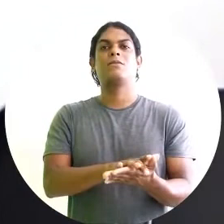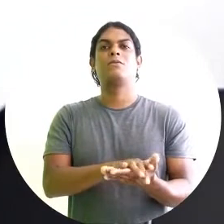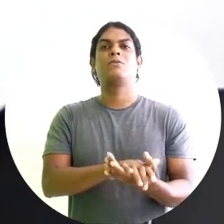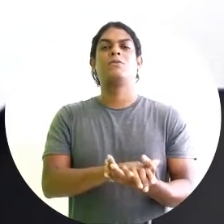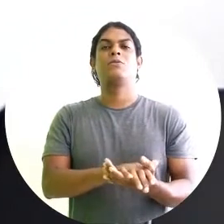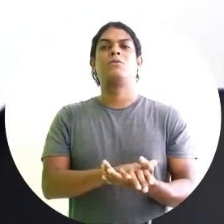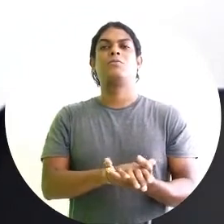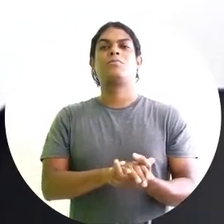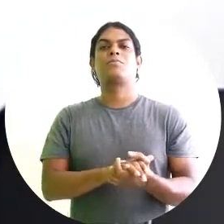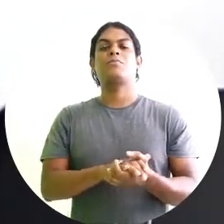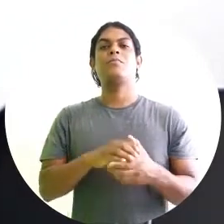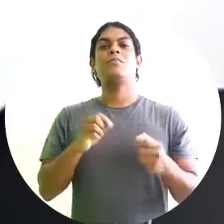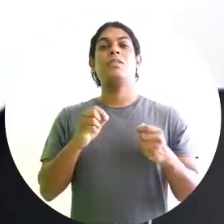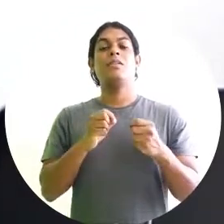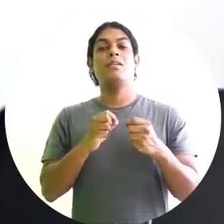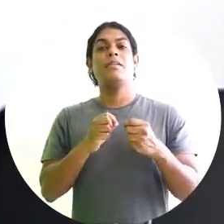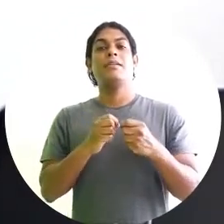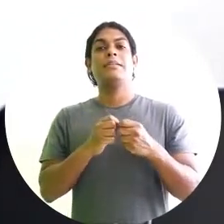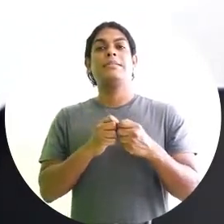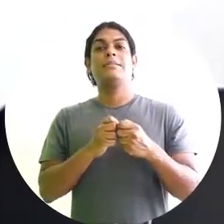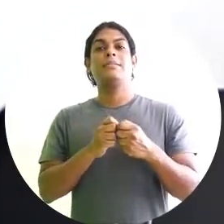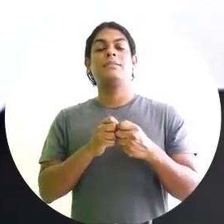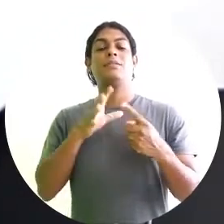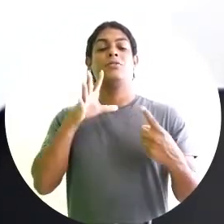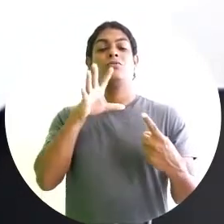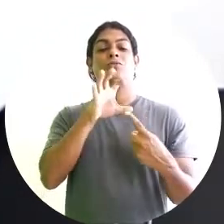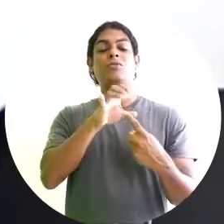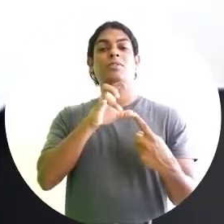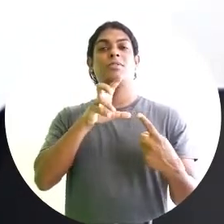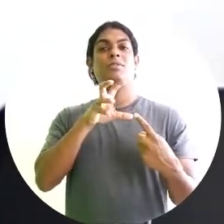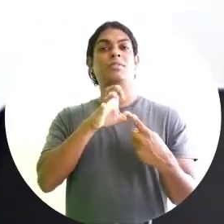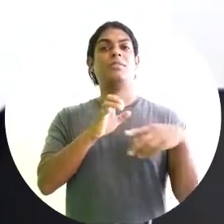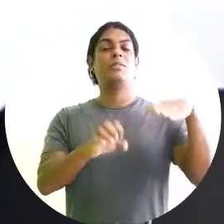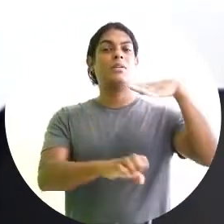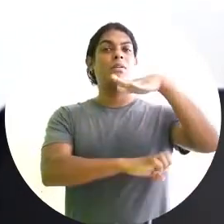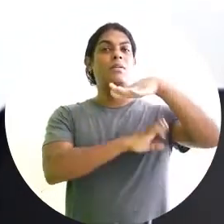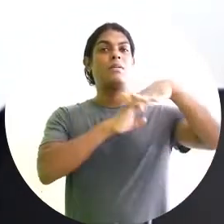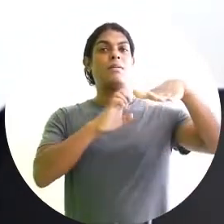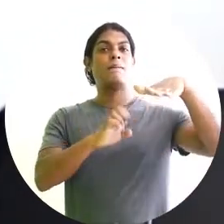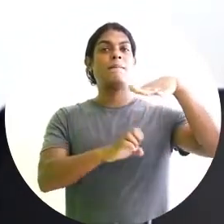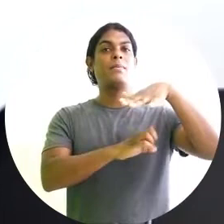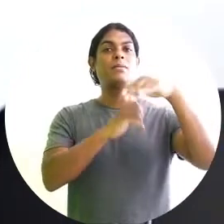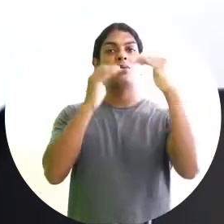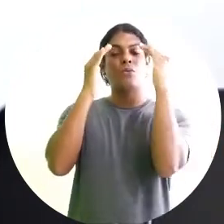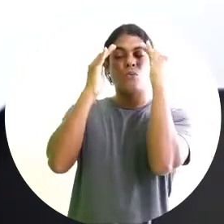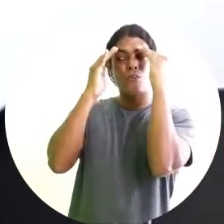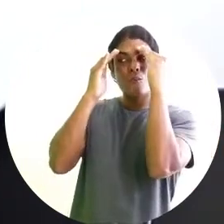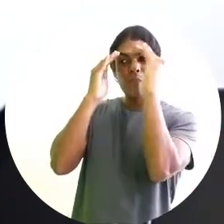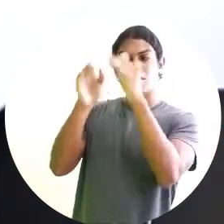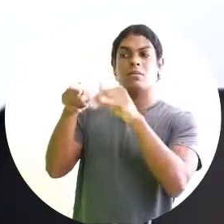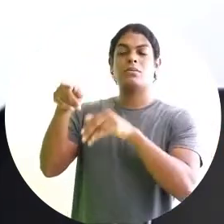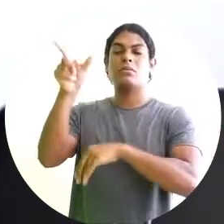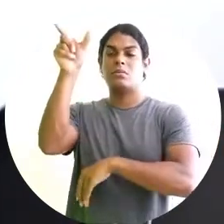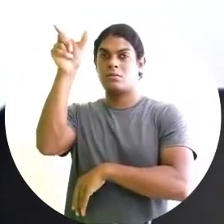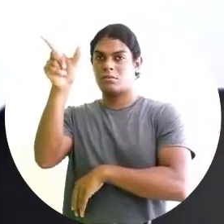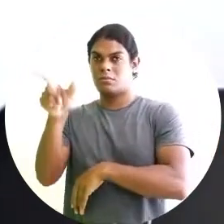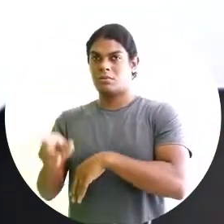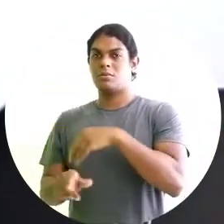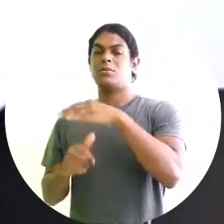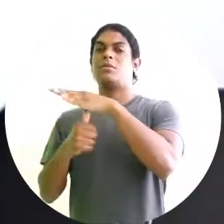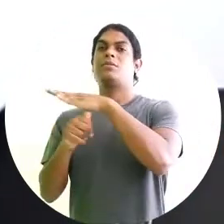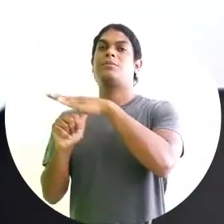o empregador modifique justamente sua intenção de querer lesar o cidadão, porque a falta de